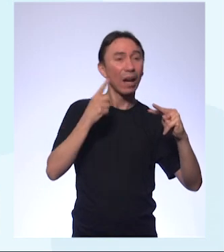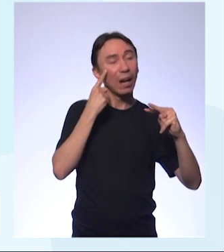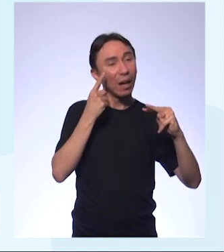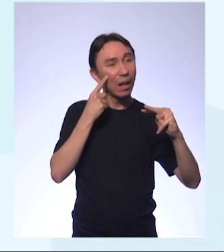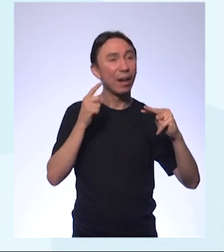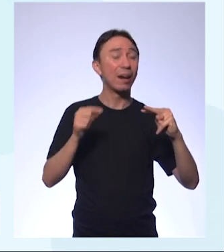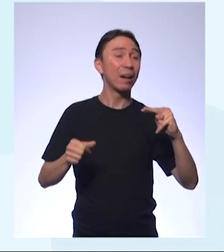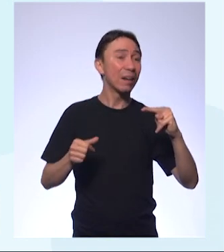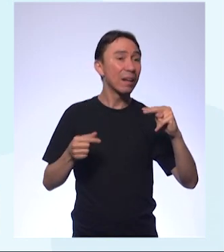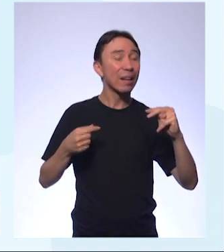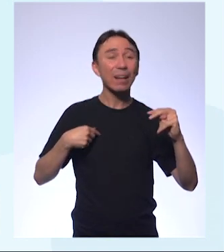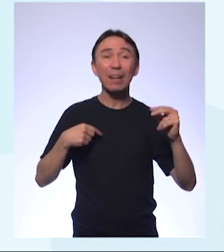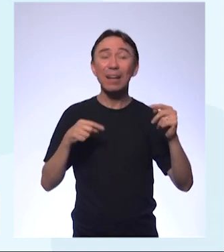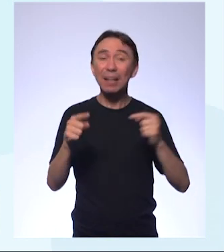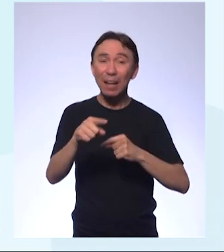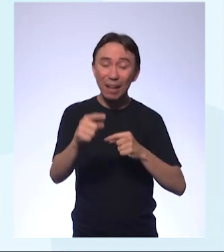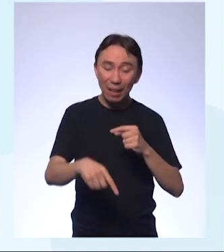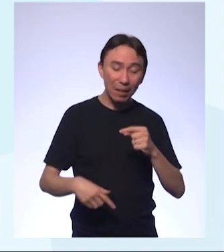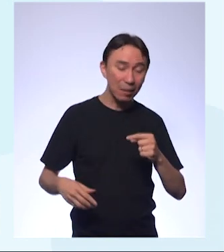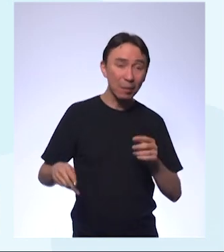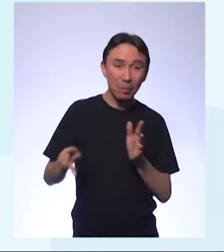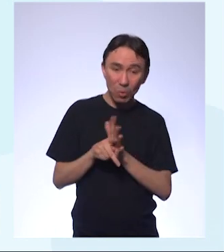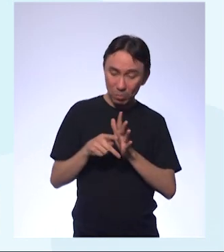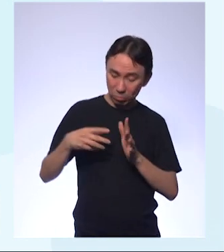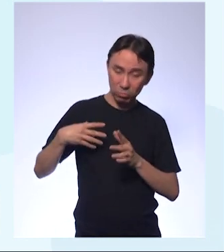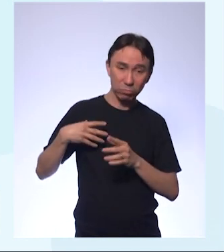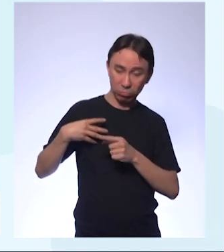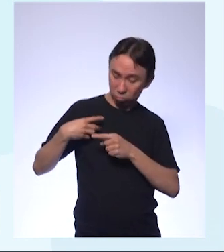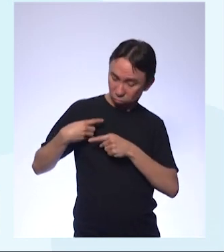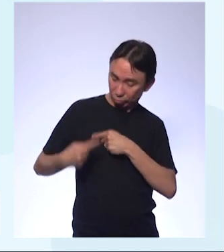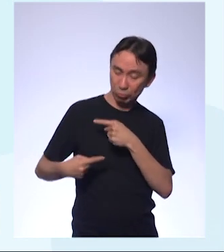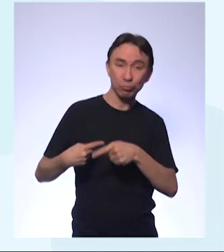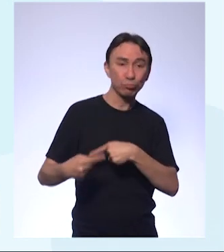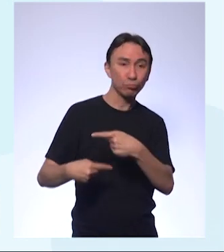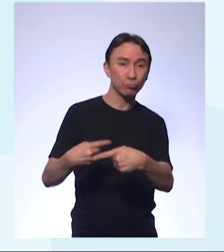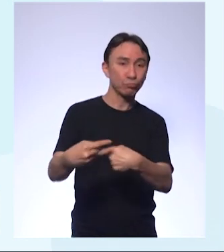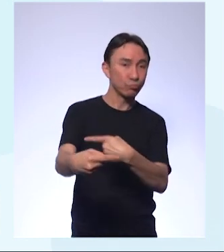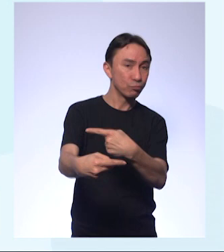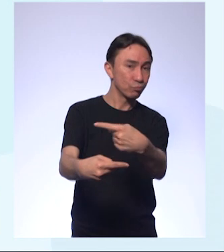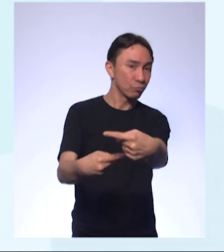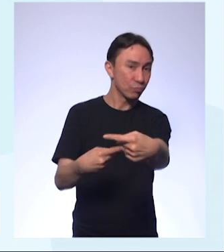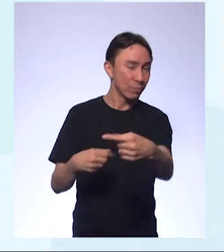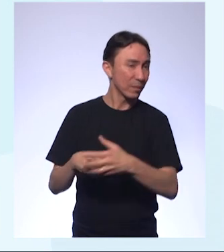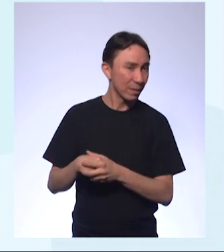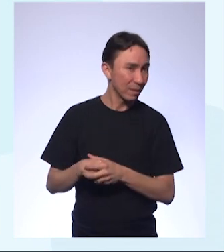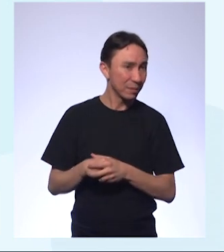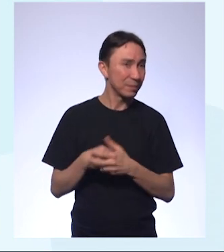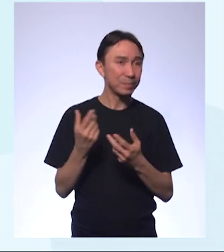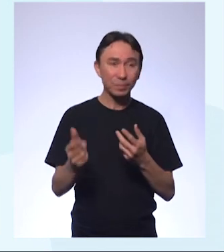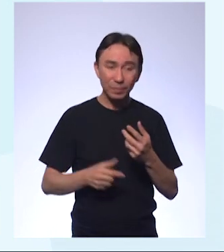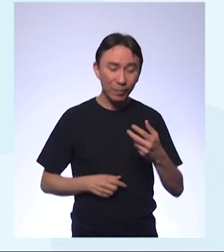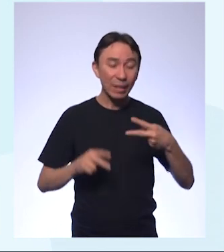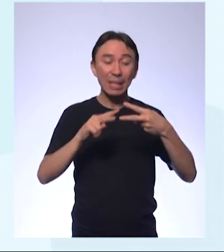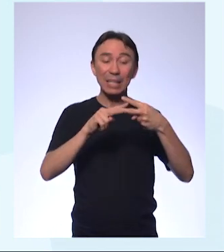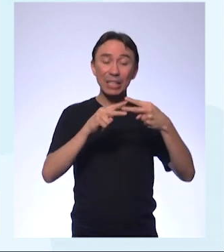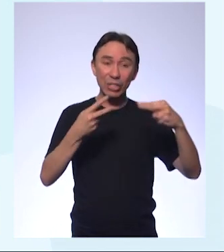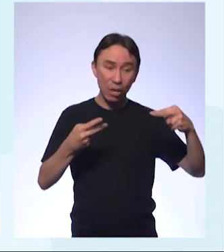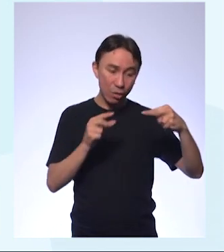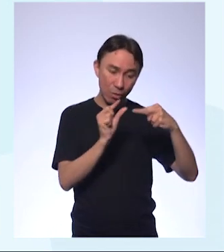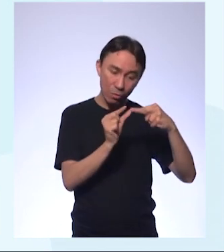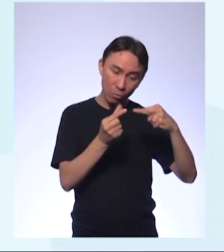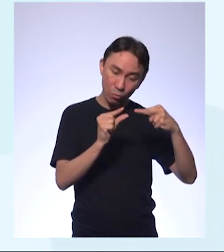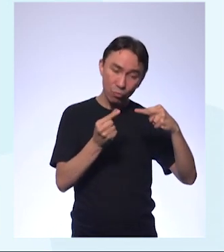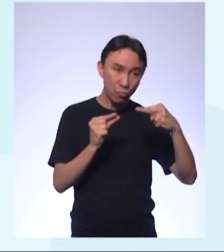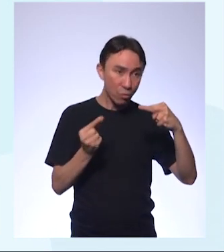da unidade hereditária, tá? Então, o gene, ele é, na verdade, um trecho específico da nossa molécula